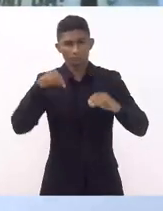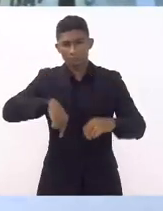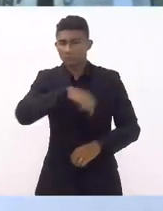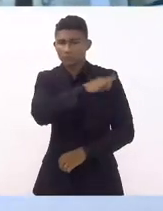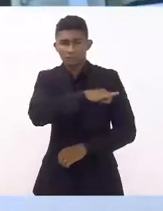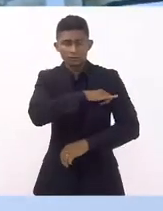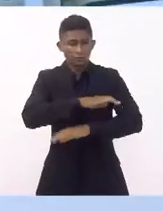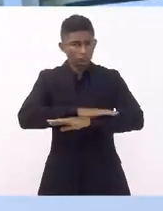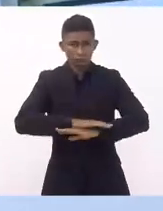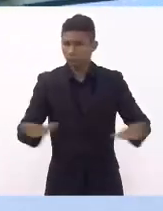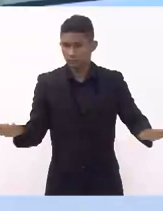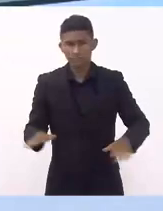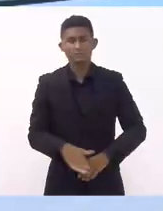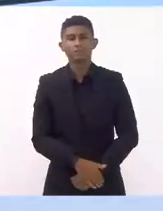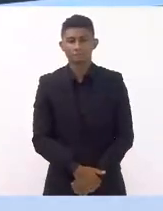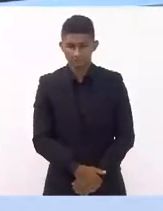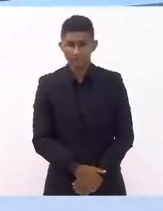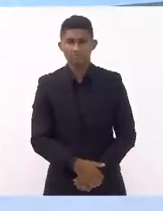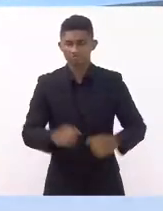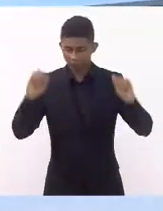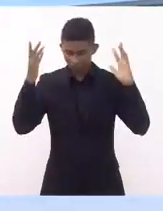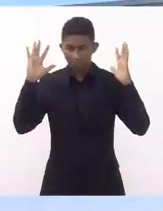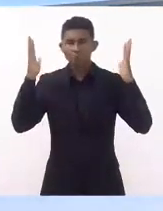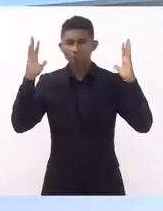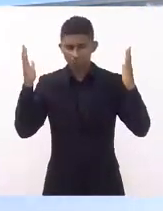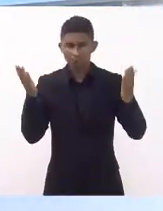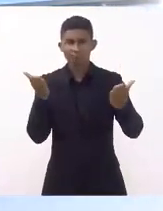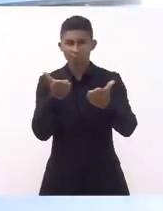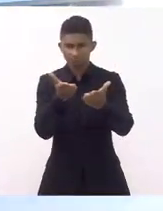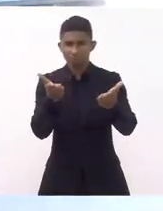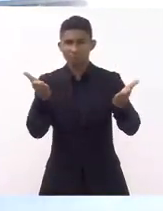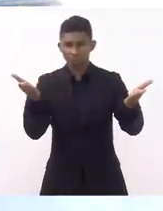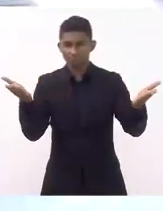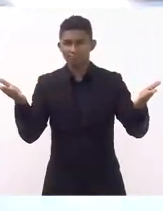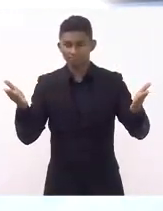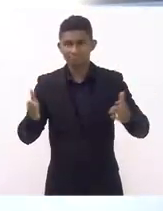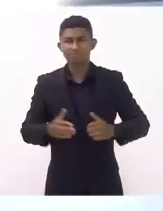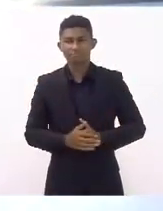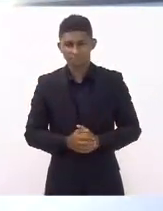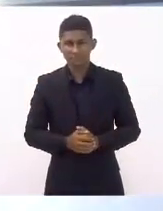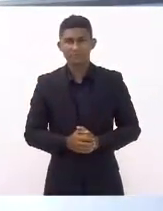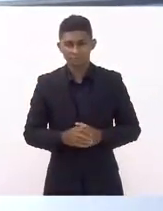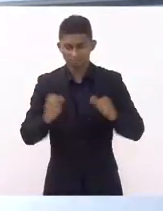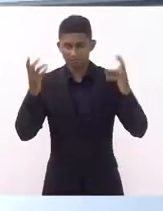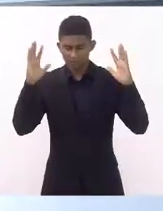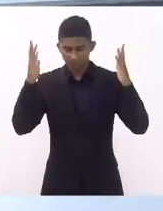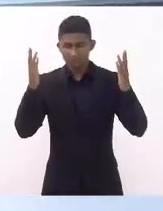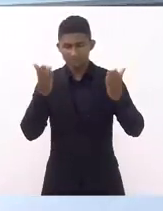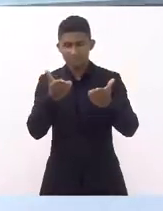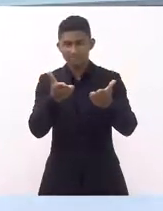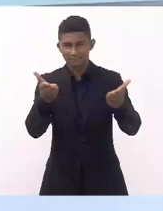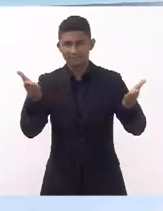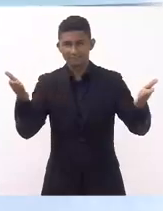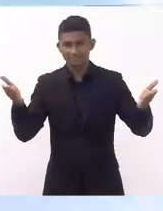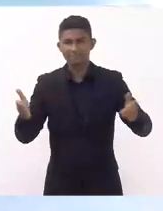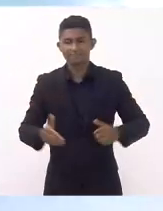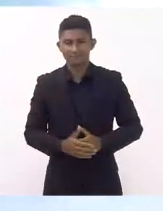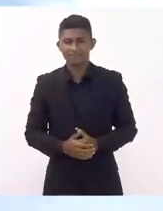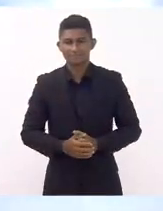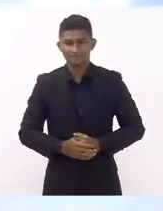Rio de Janeiro. Parabéns a Vossa Excelência. Parabéns.